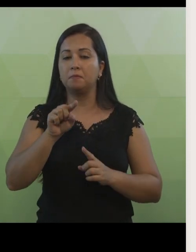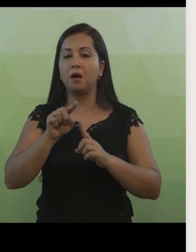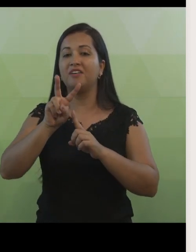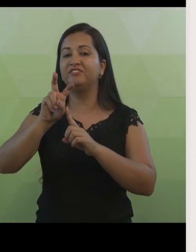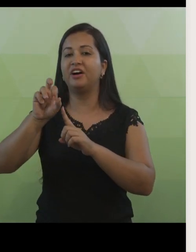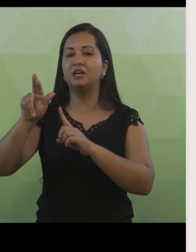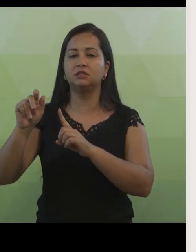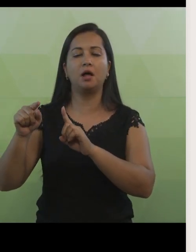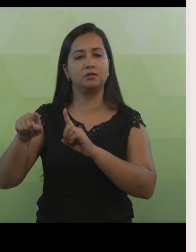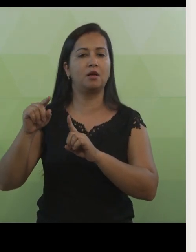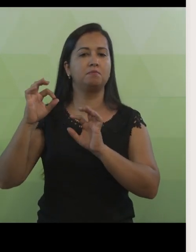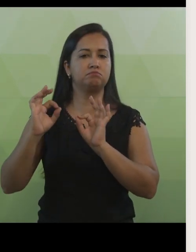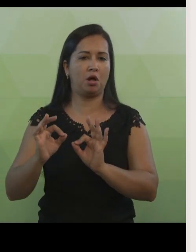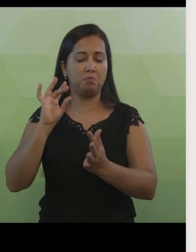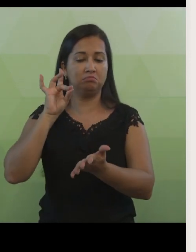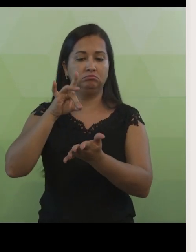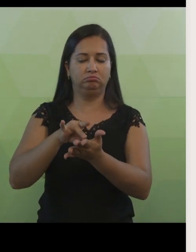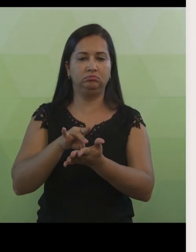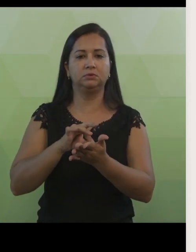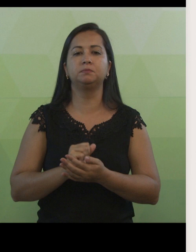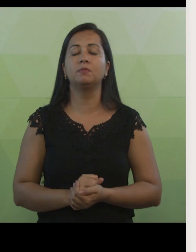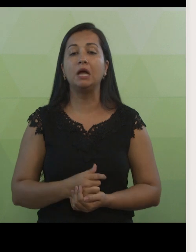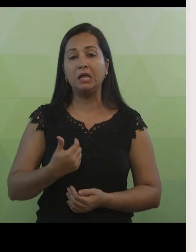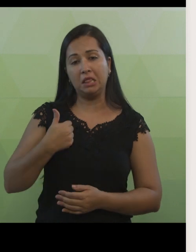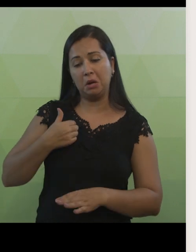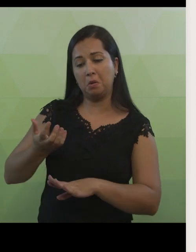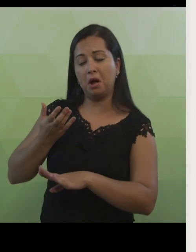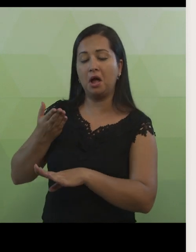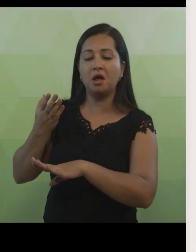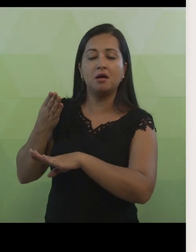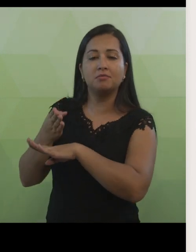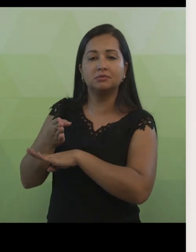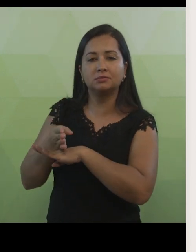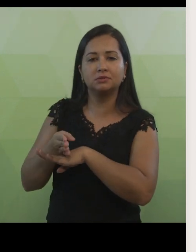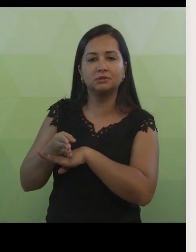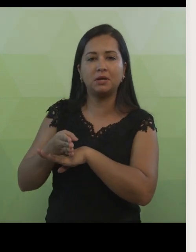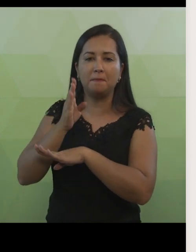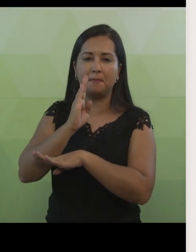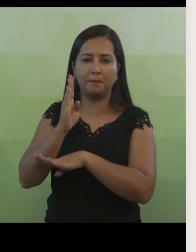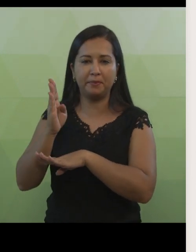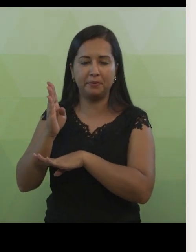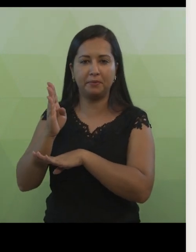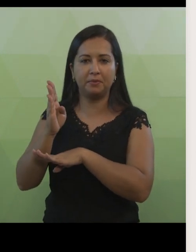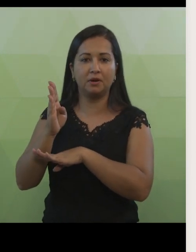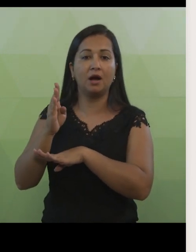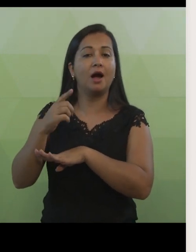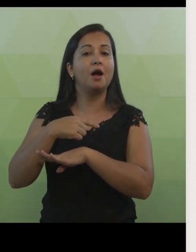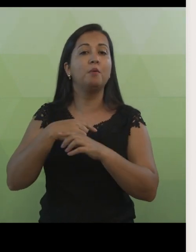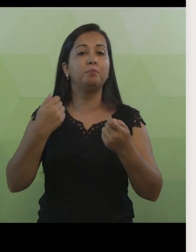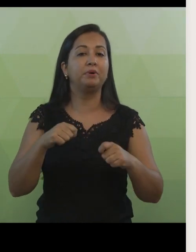autoridade certificadora é www.versign.com. Quando um cliente tenta acessar o site do Banco do Brasil,